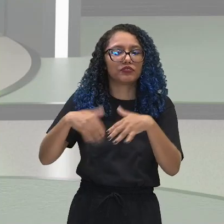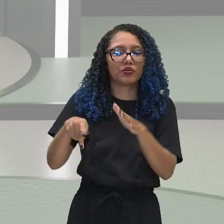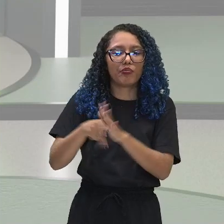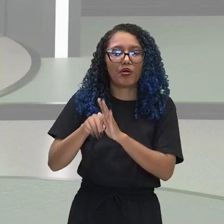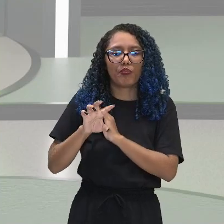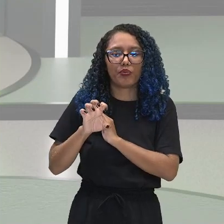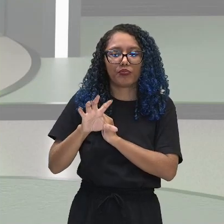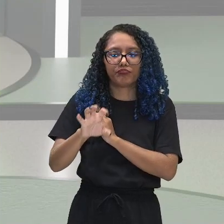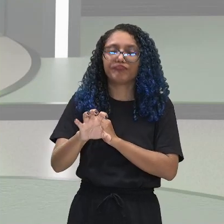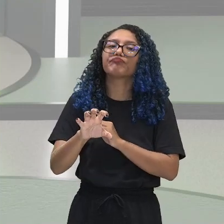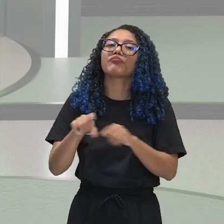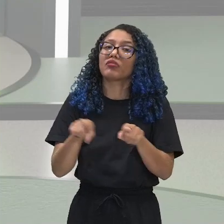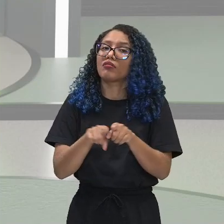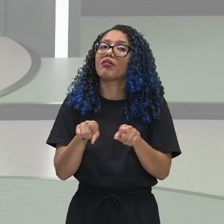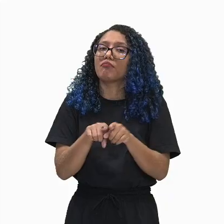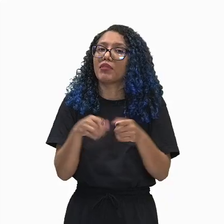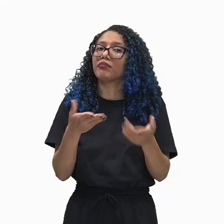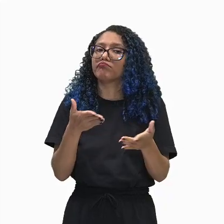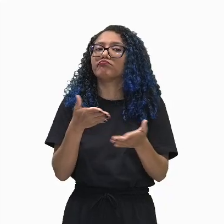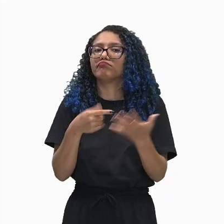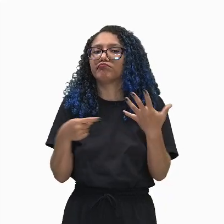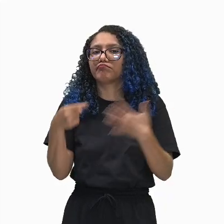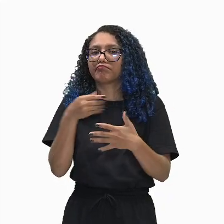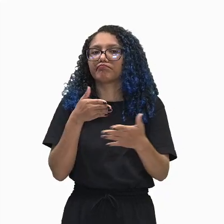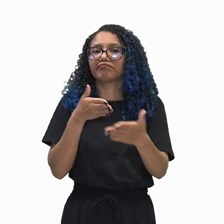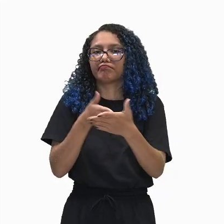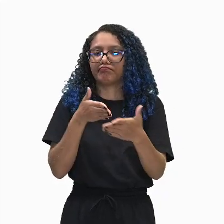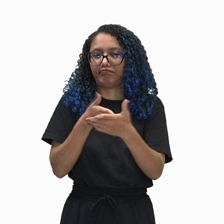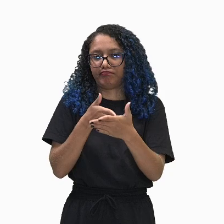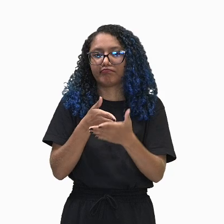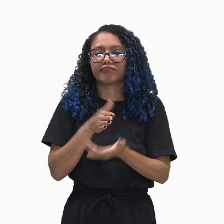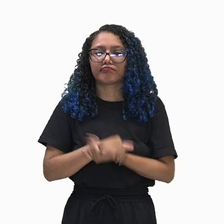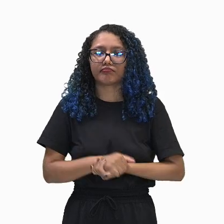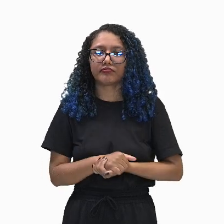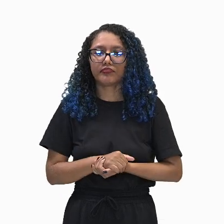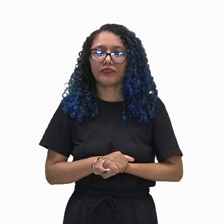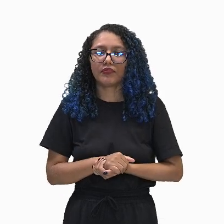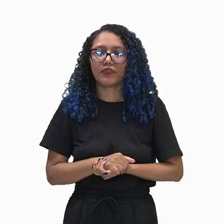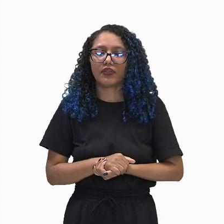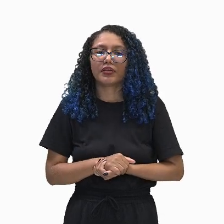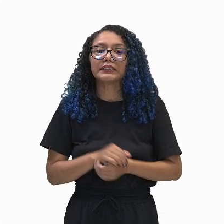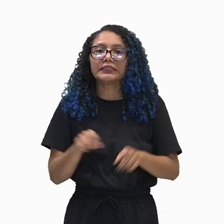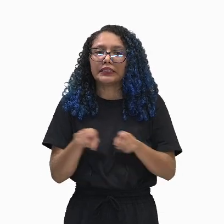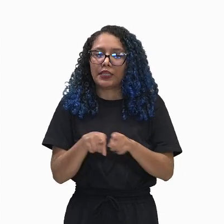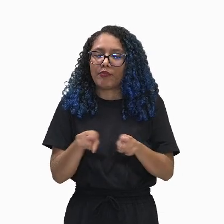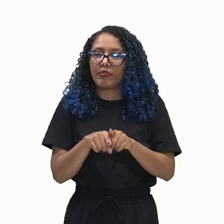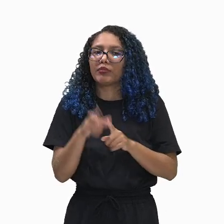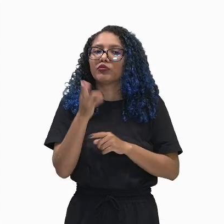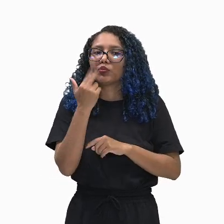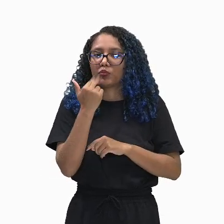enzima também é um fator limitante. Vamos dar continuidade aí, a presença de